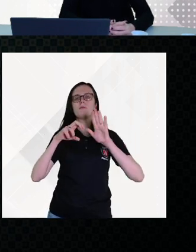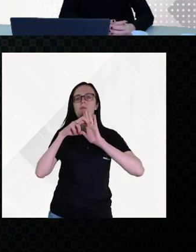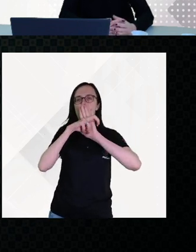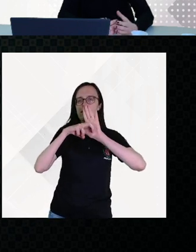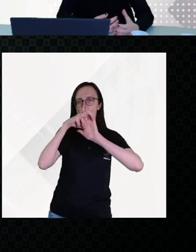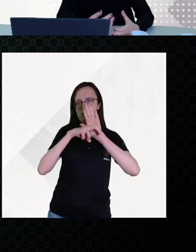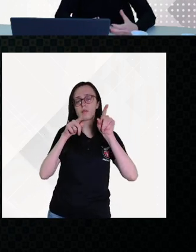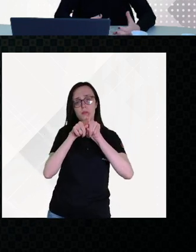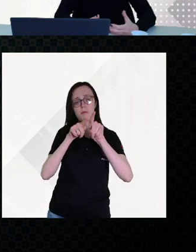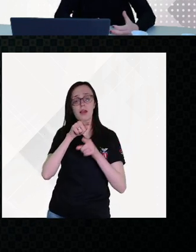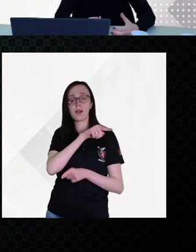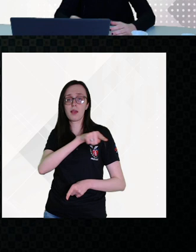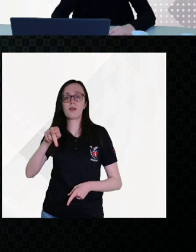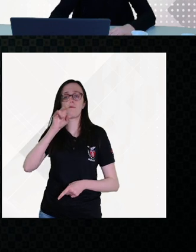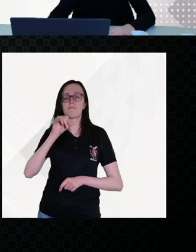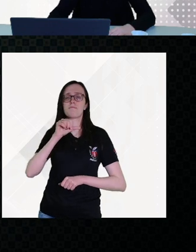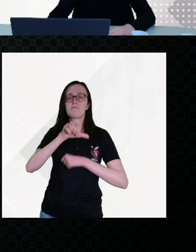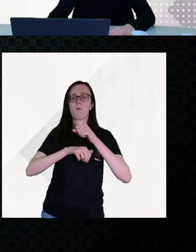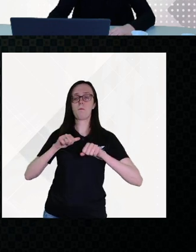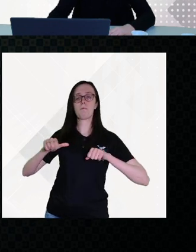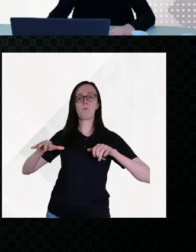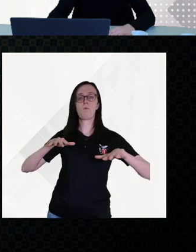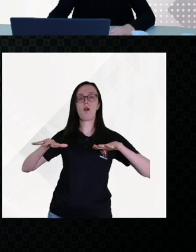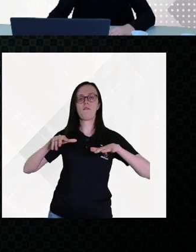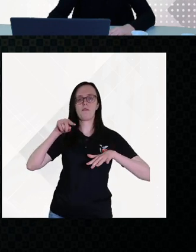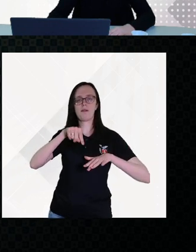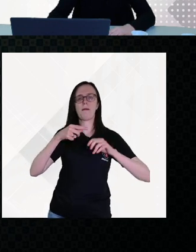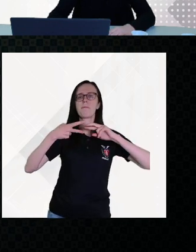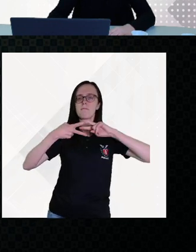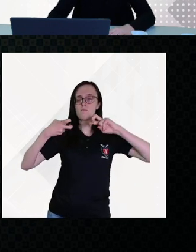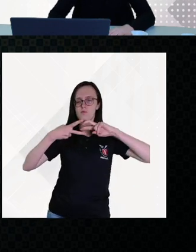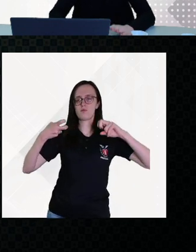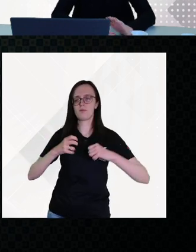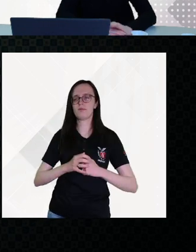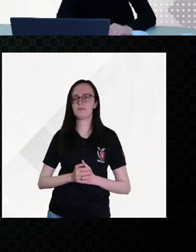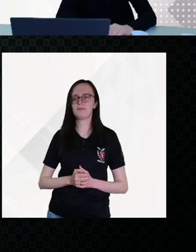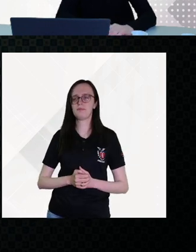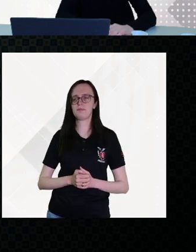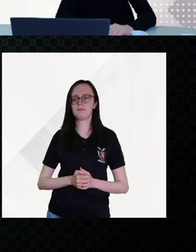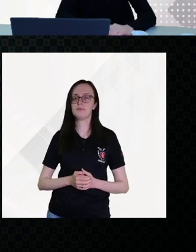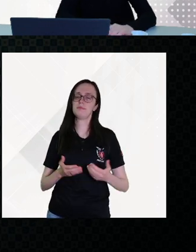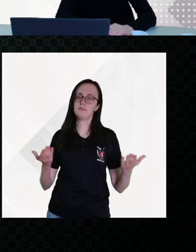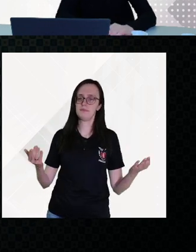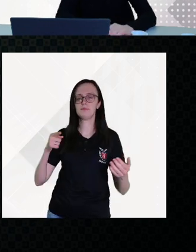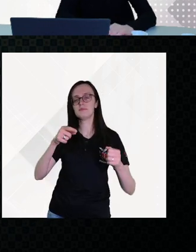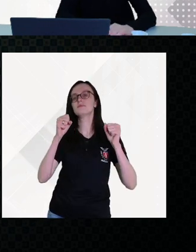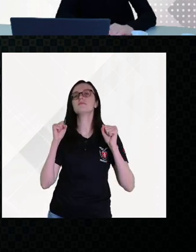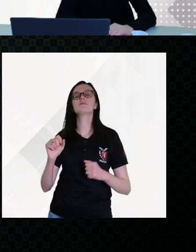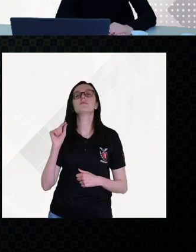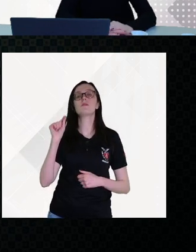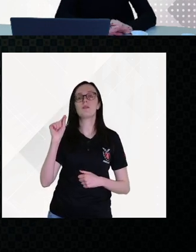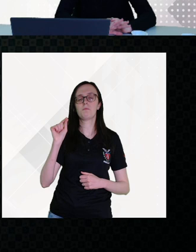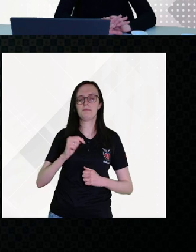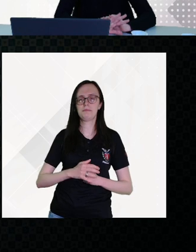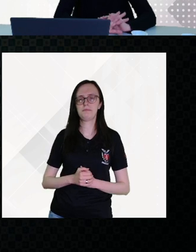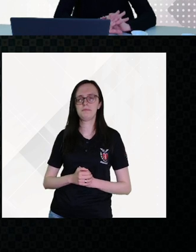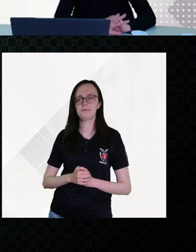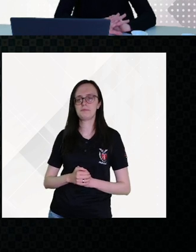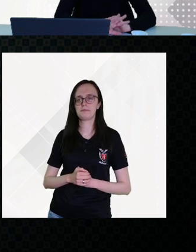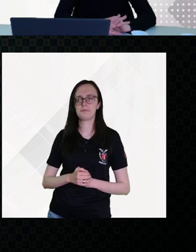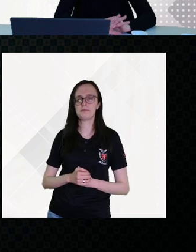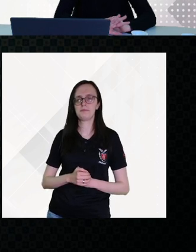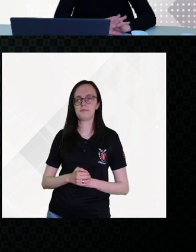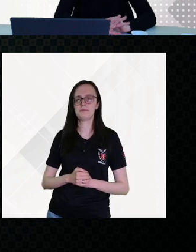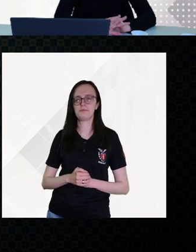alterar, que vão alterar movimentos dessa musculatura. Né? Então, ela pode causar, com